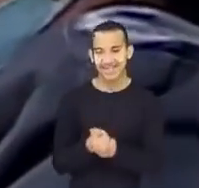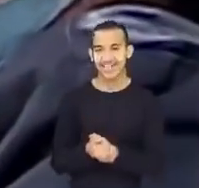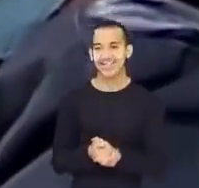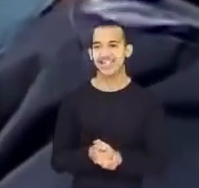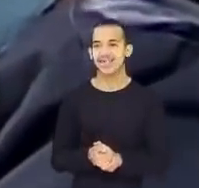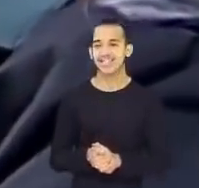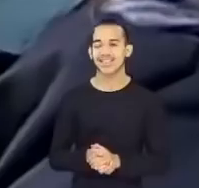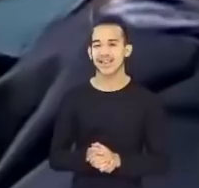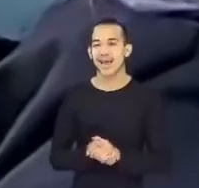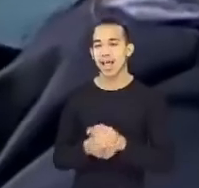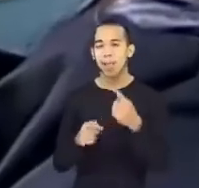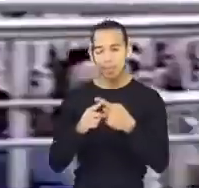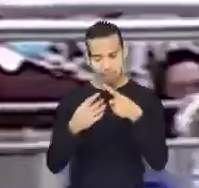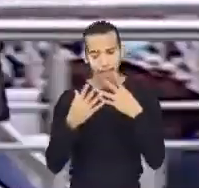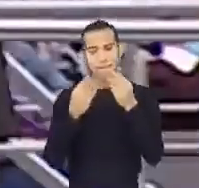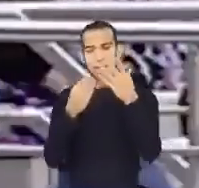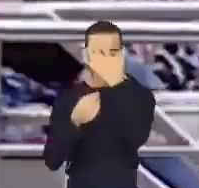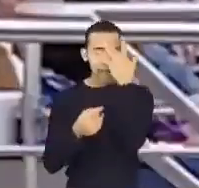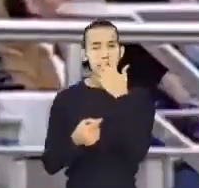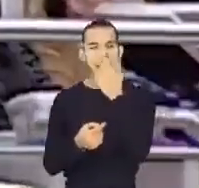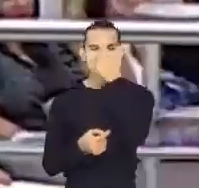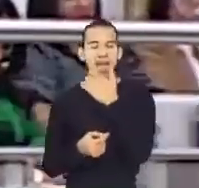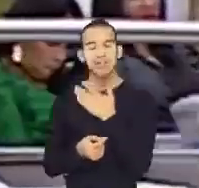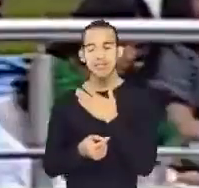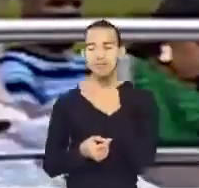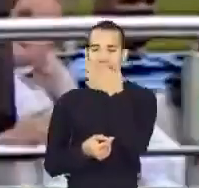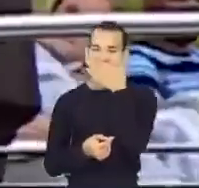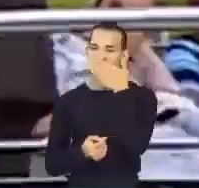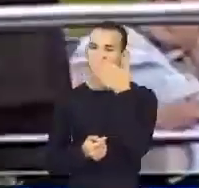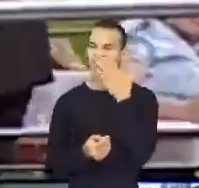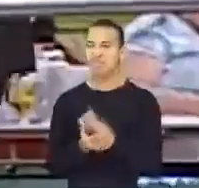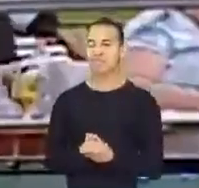Não, porque tem muita gente que parece comigo, né? Mas eu...